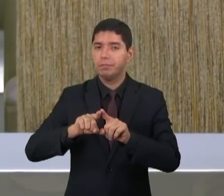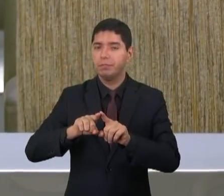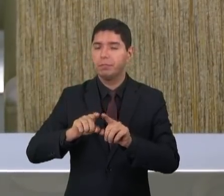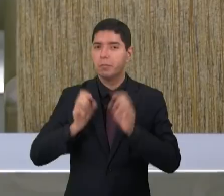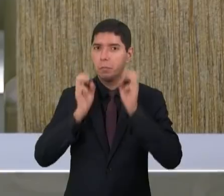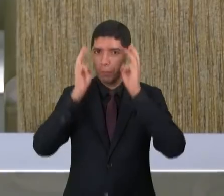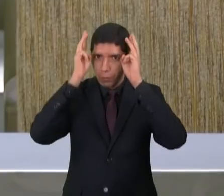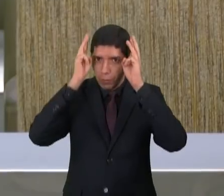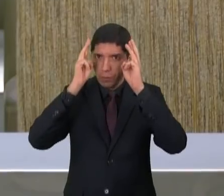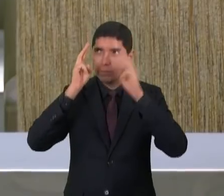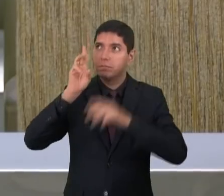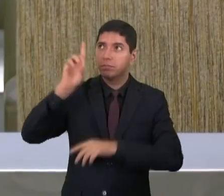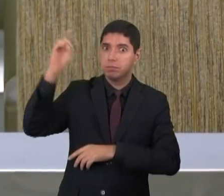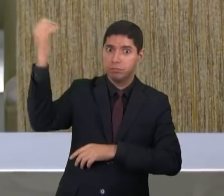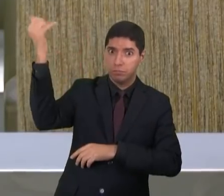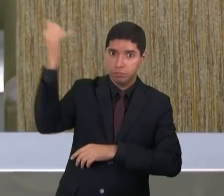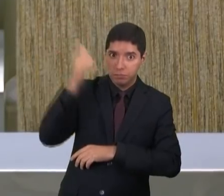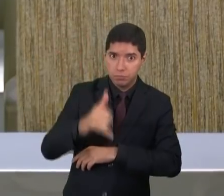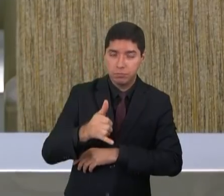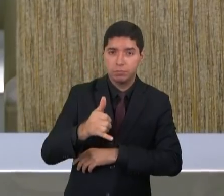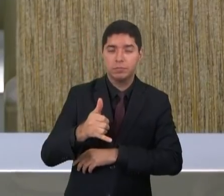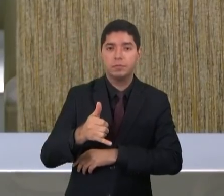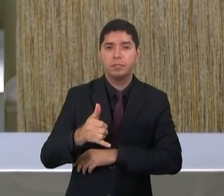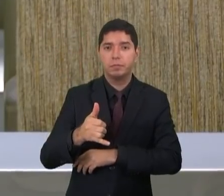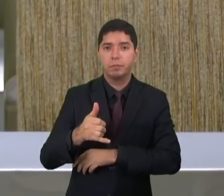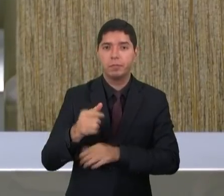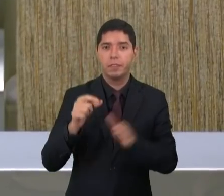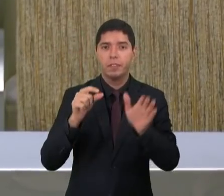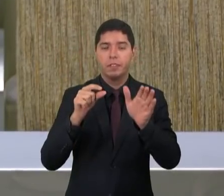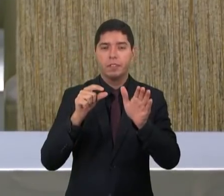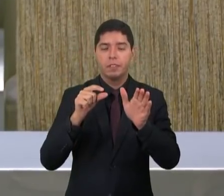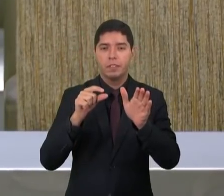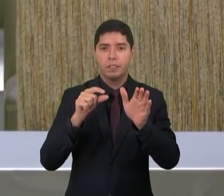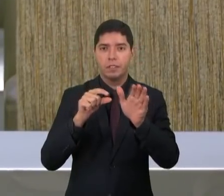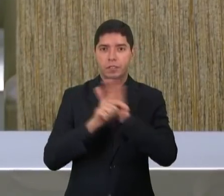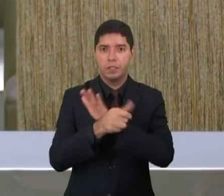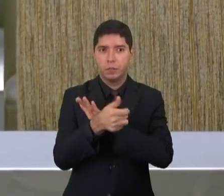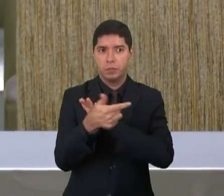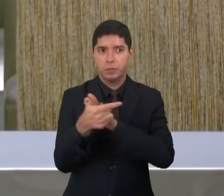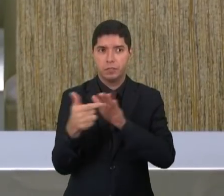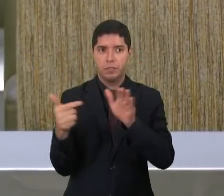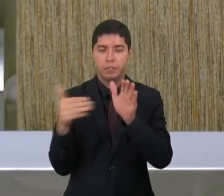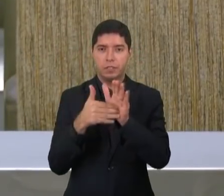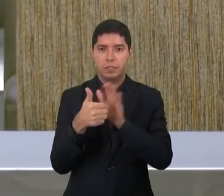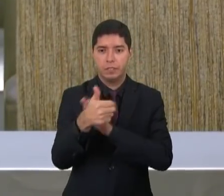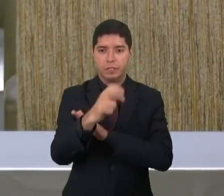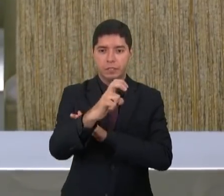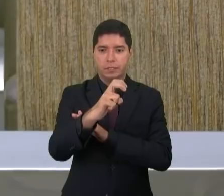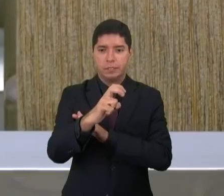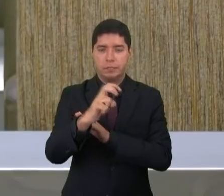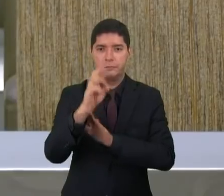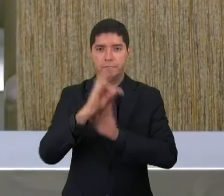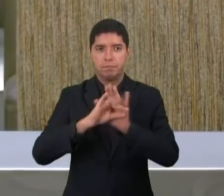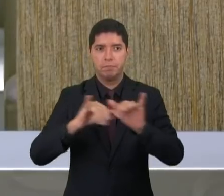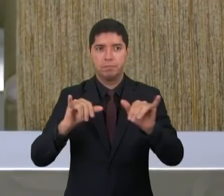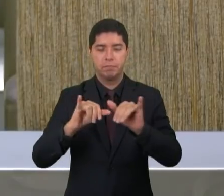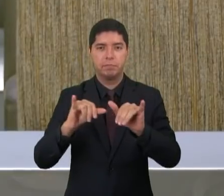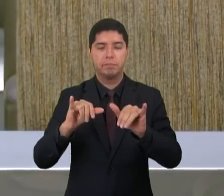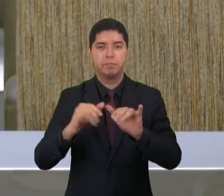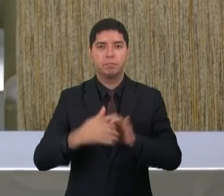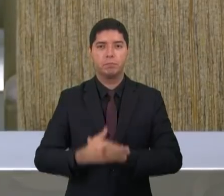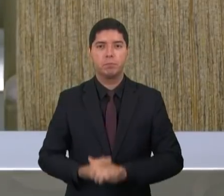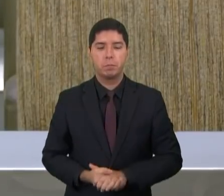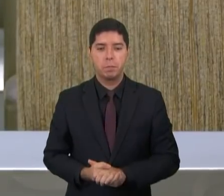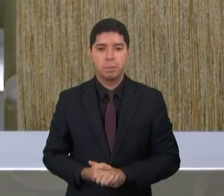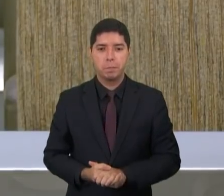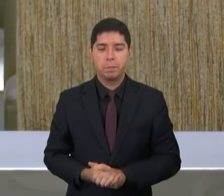Êxodo, versículo 12 até o versículo de número 15, o Senhor disse a Moisés: e Moisés disse ao